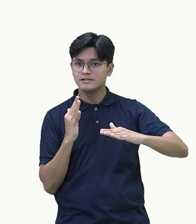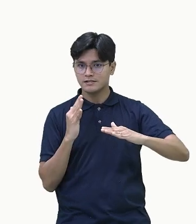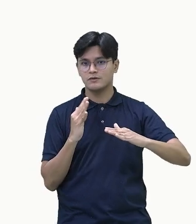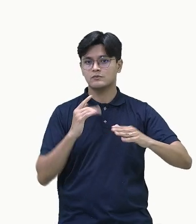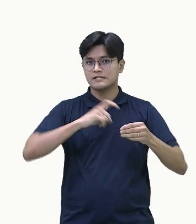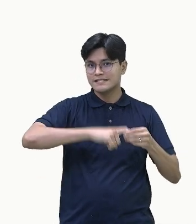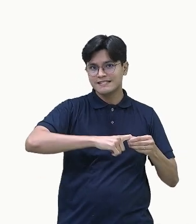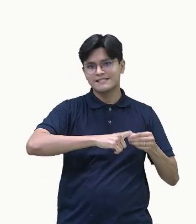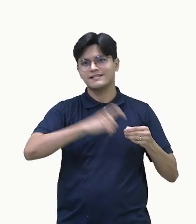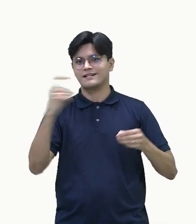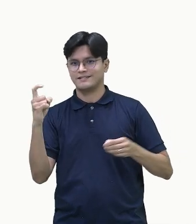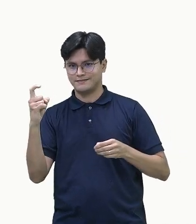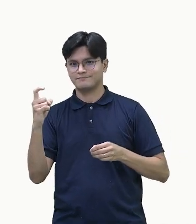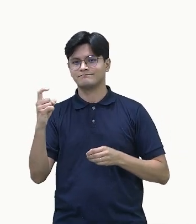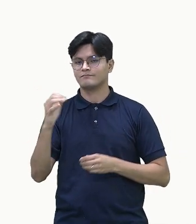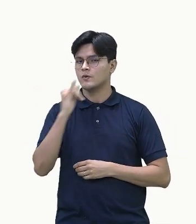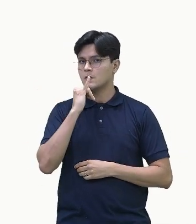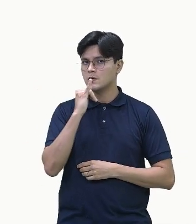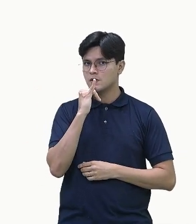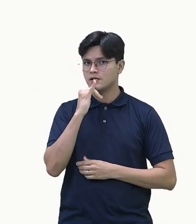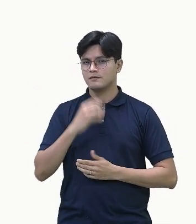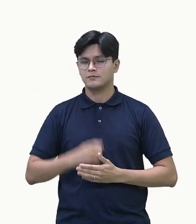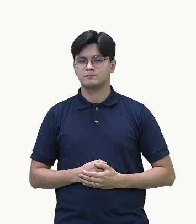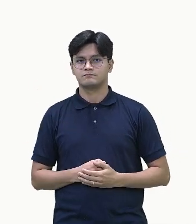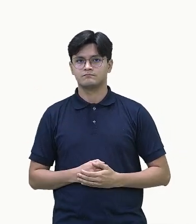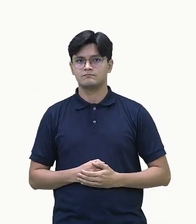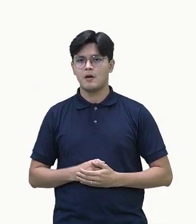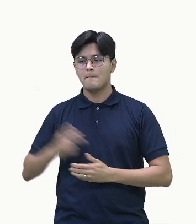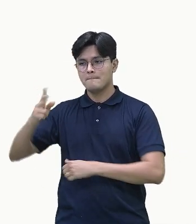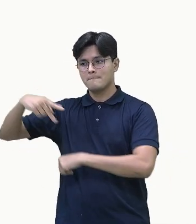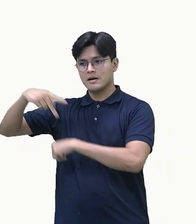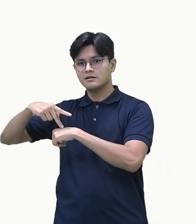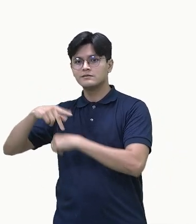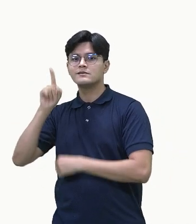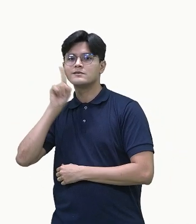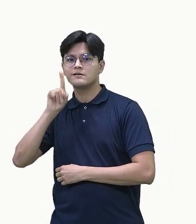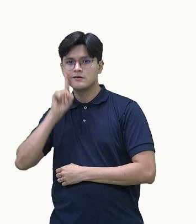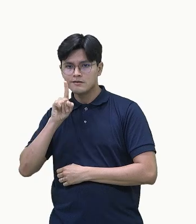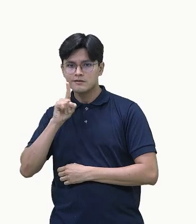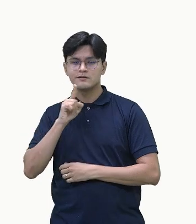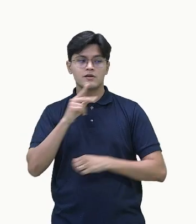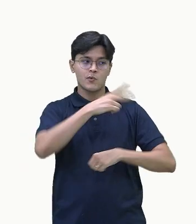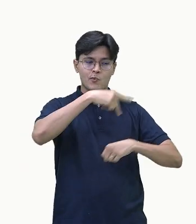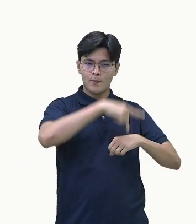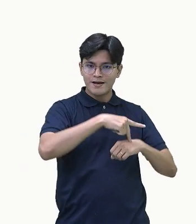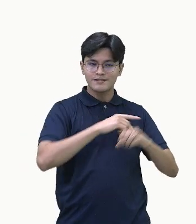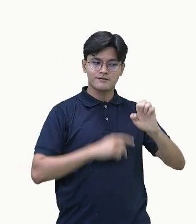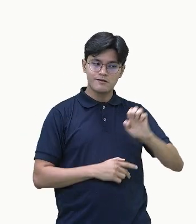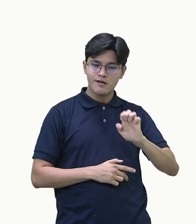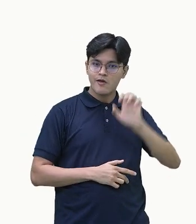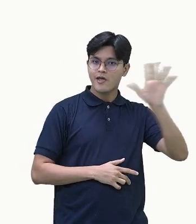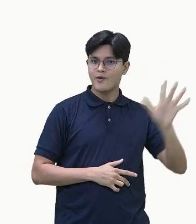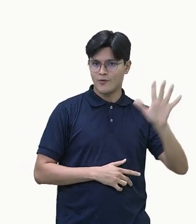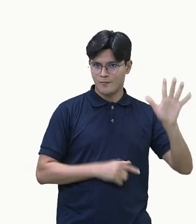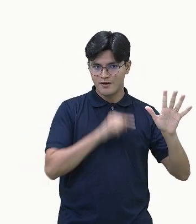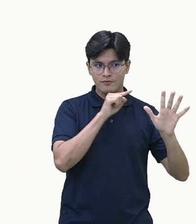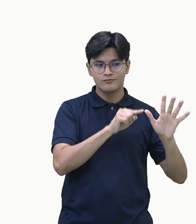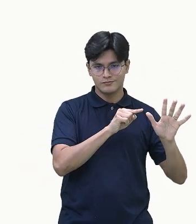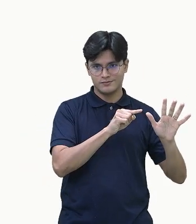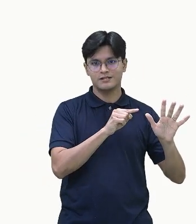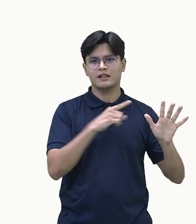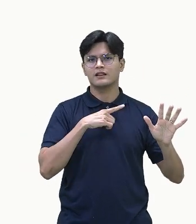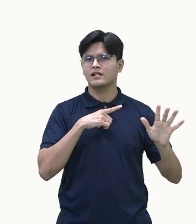exemplo, os Estados Unidos e países europeus, o que continua sendo muito significativa, apesar de alguns